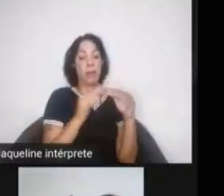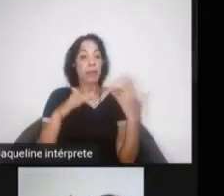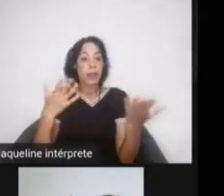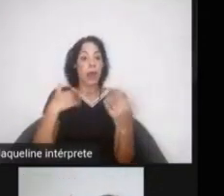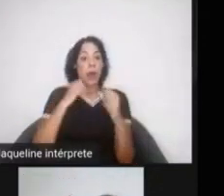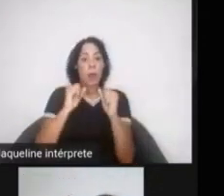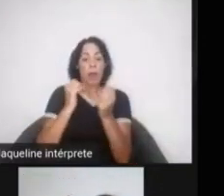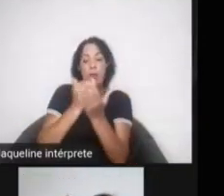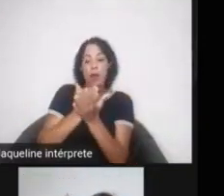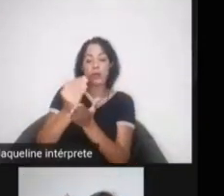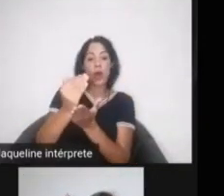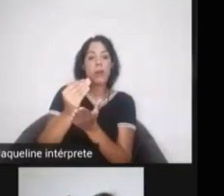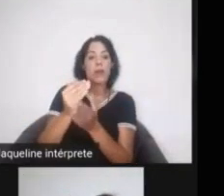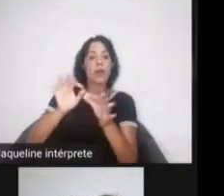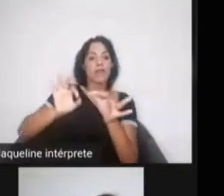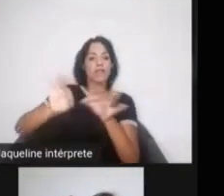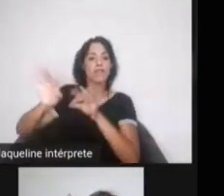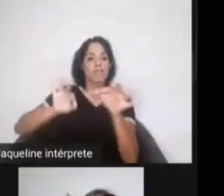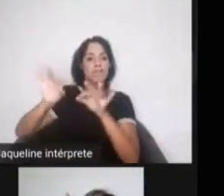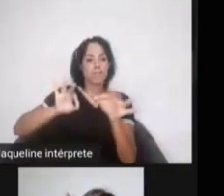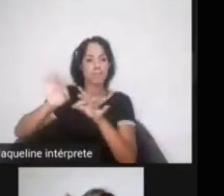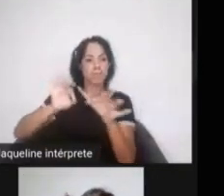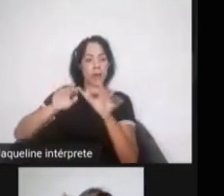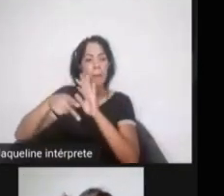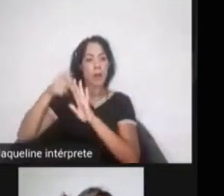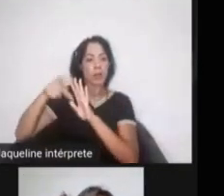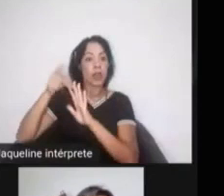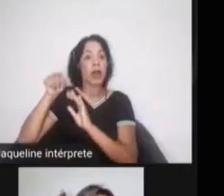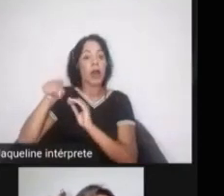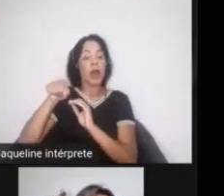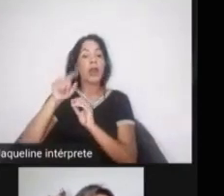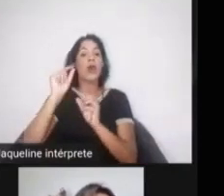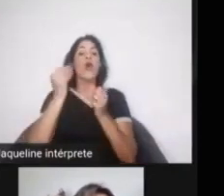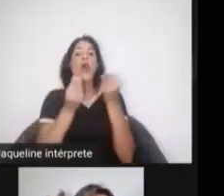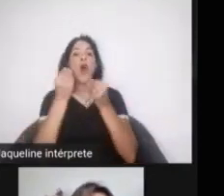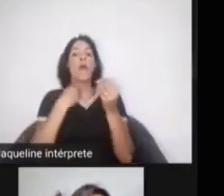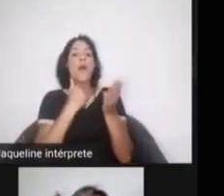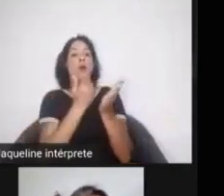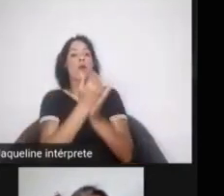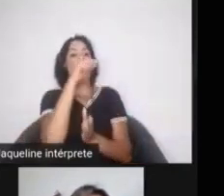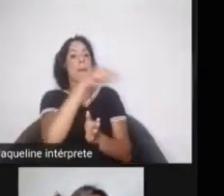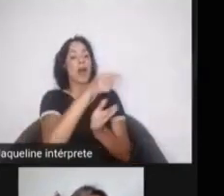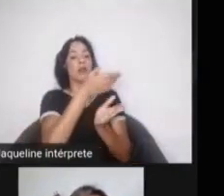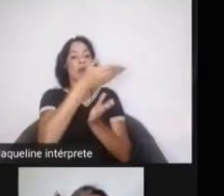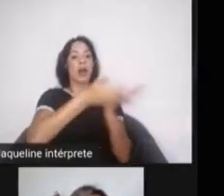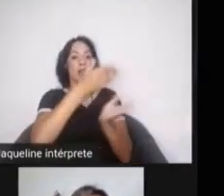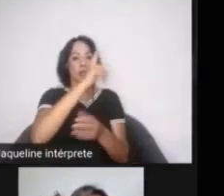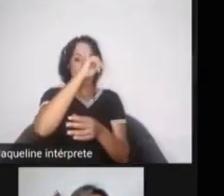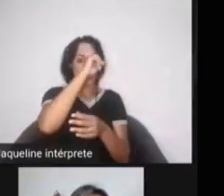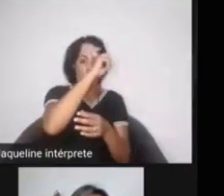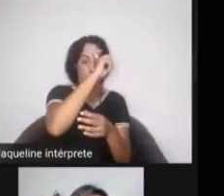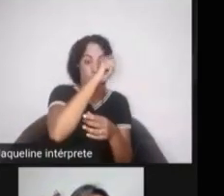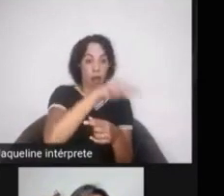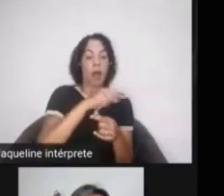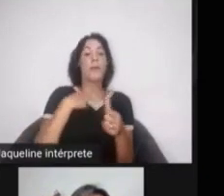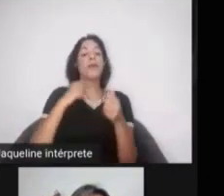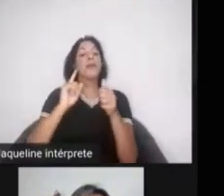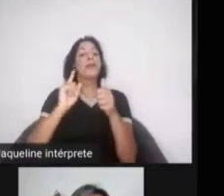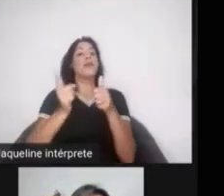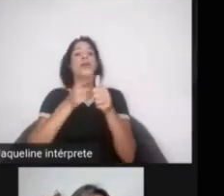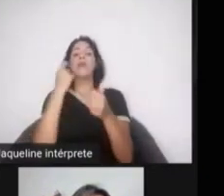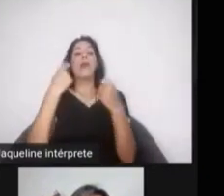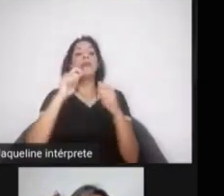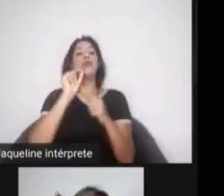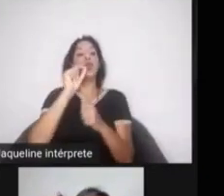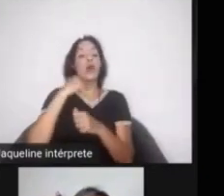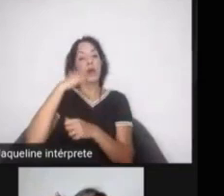projeto para a implantação de uma classe hospitalar no hospital, ou de um APD, fazendo, primeiro, avaliando na minha